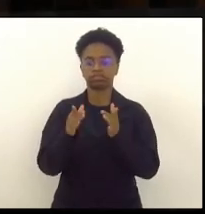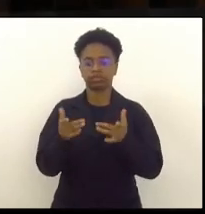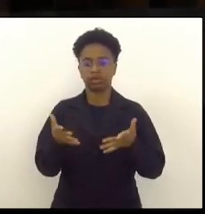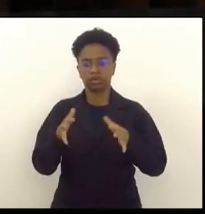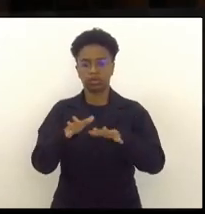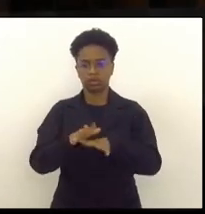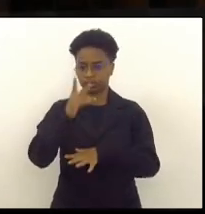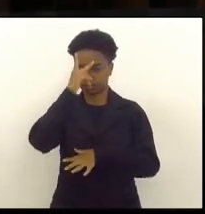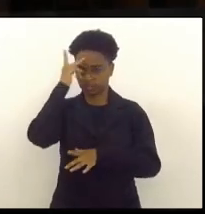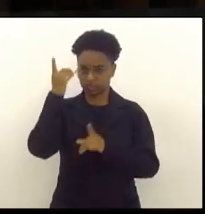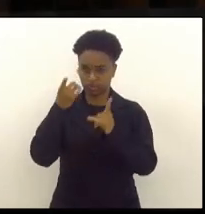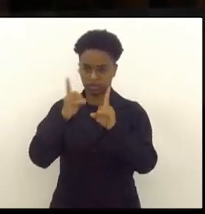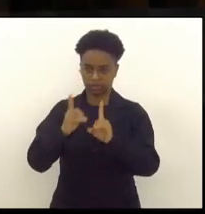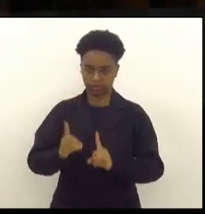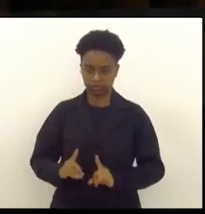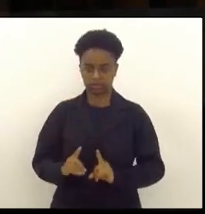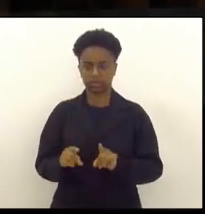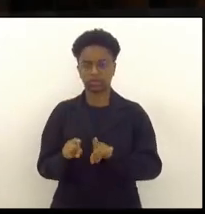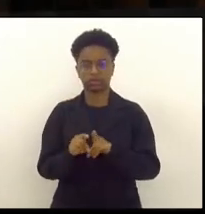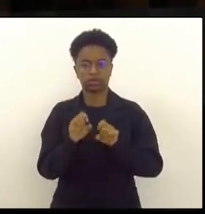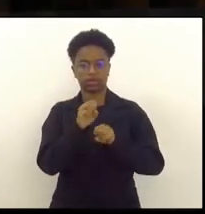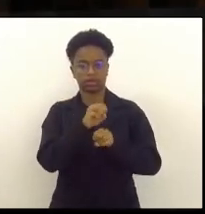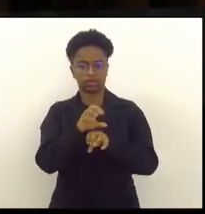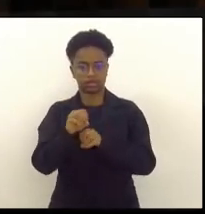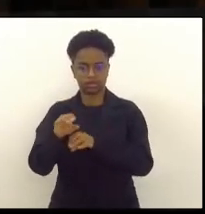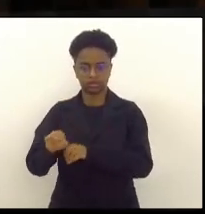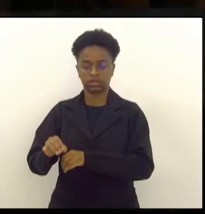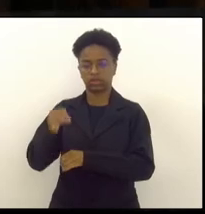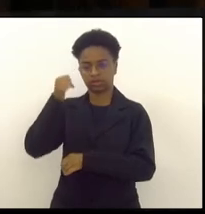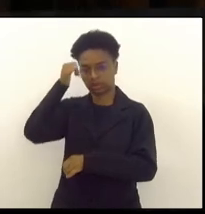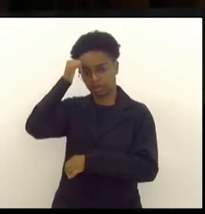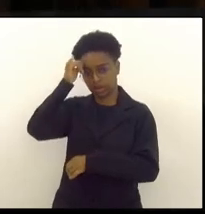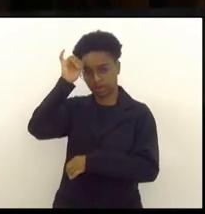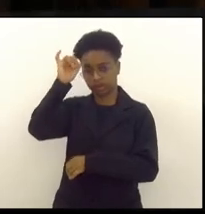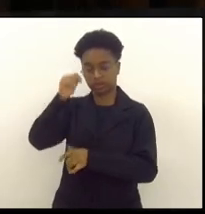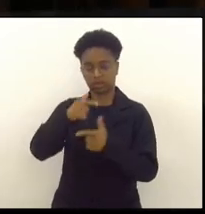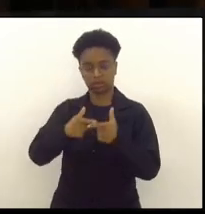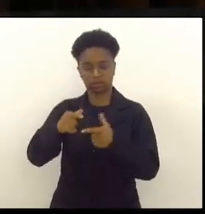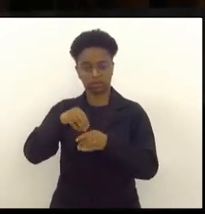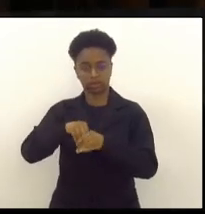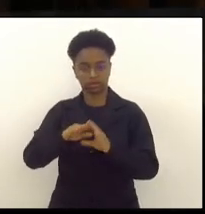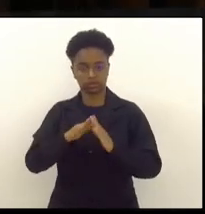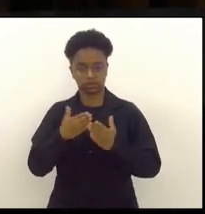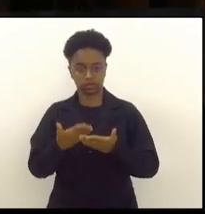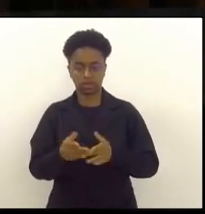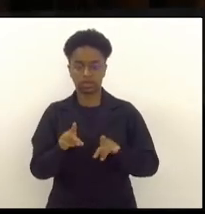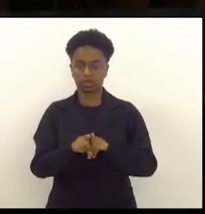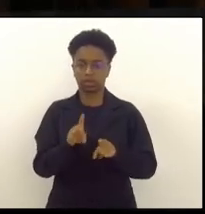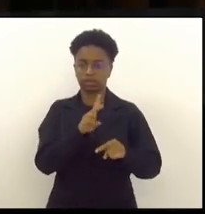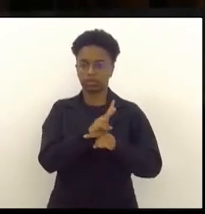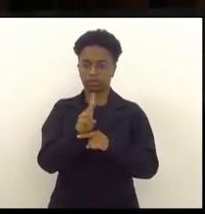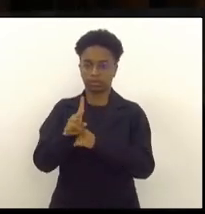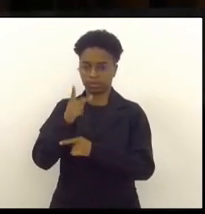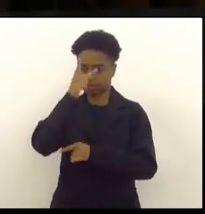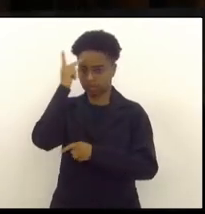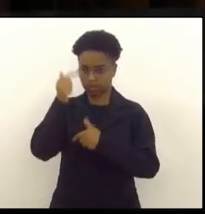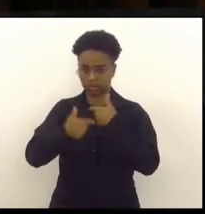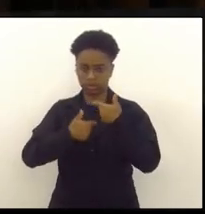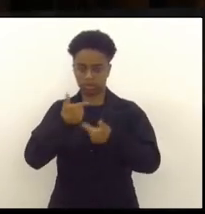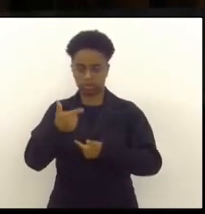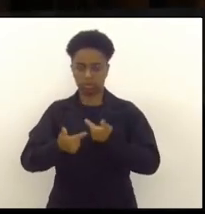de pessoas com deficiência, ensino da prevenção nas escolas, proteção aos trabalhadores